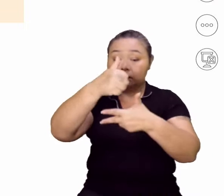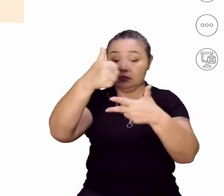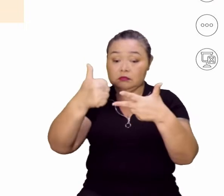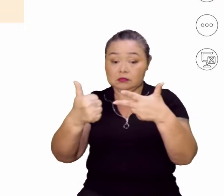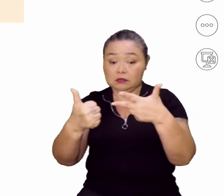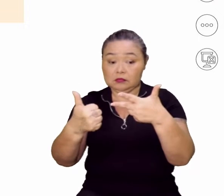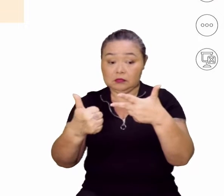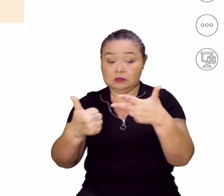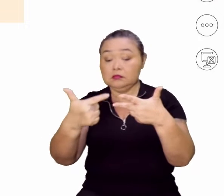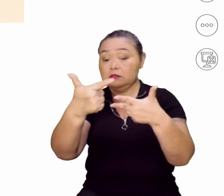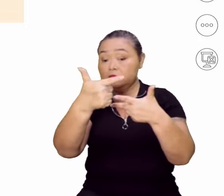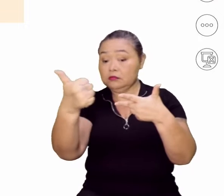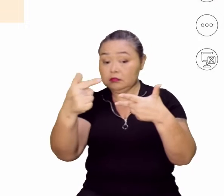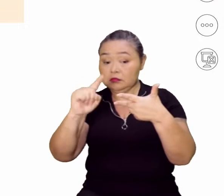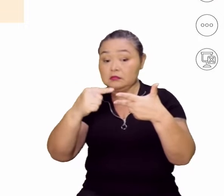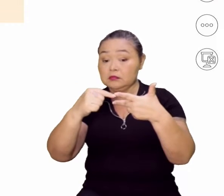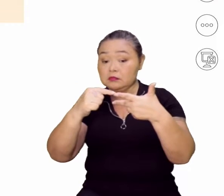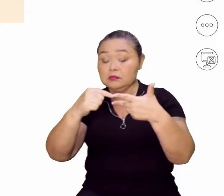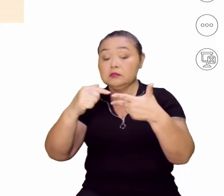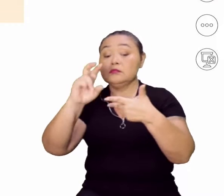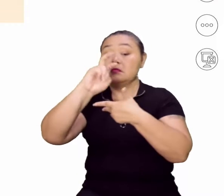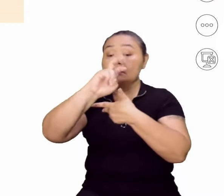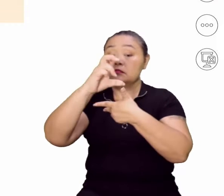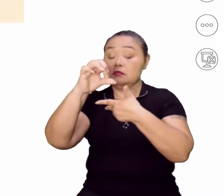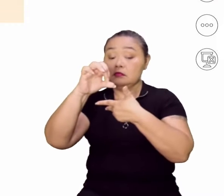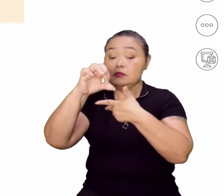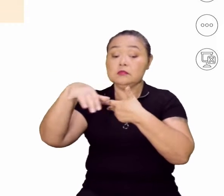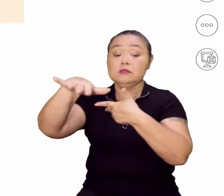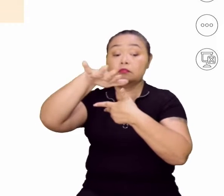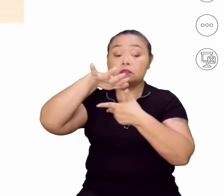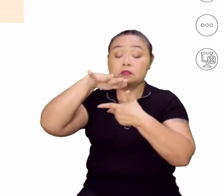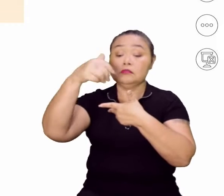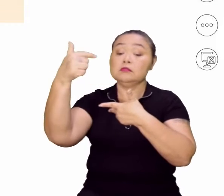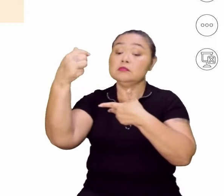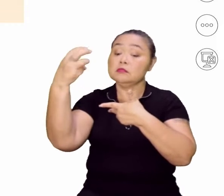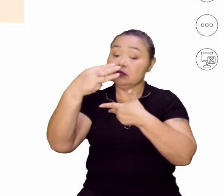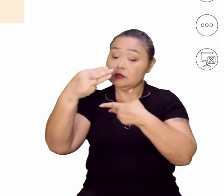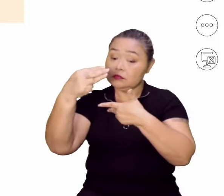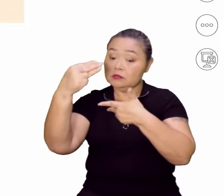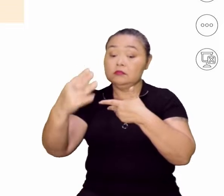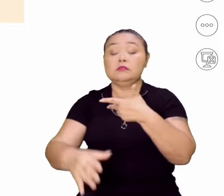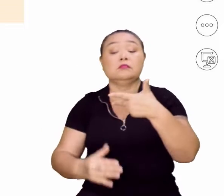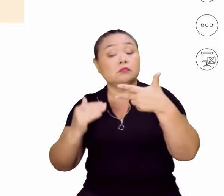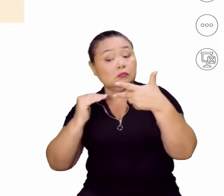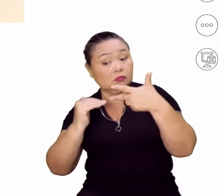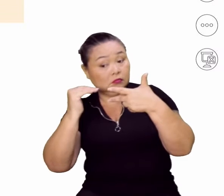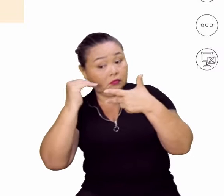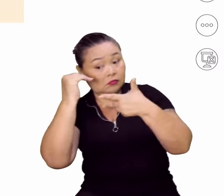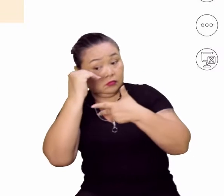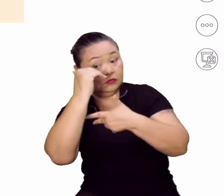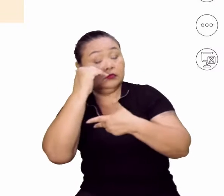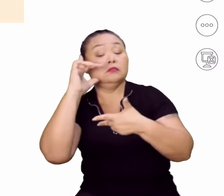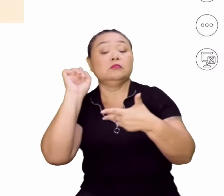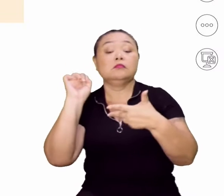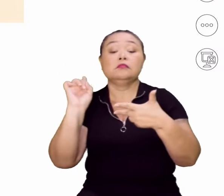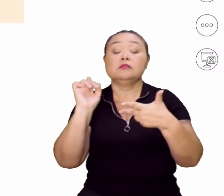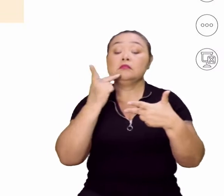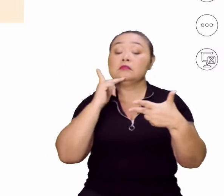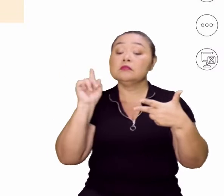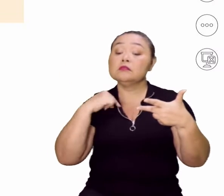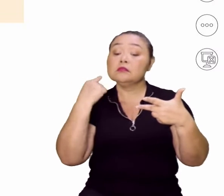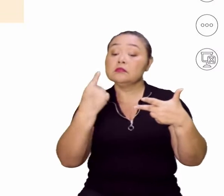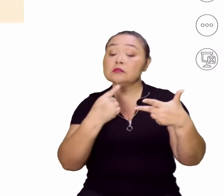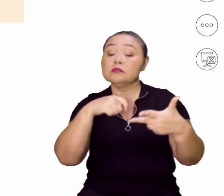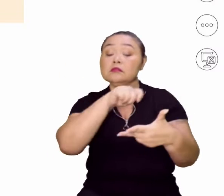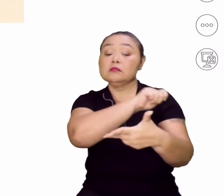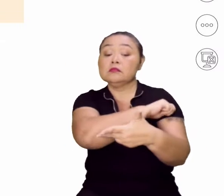primário, 21% no setor secundário e 59% no setor terciário. Né? Isso quer dizer que o nosso